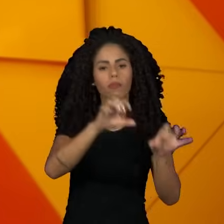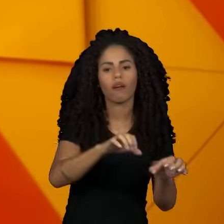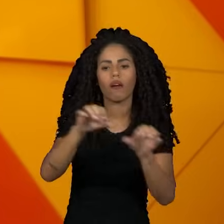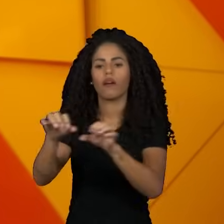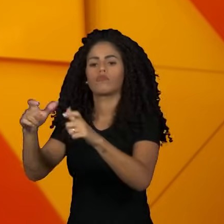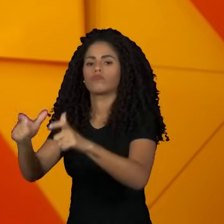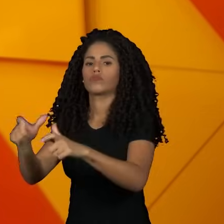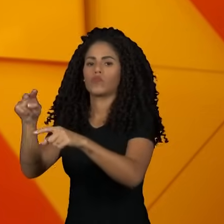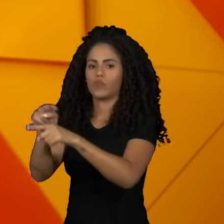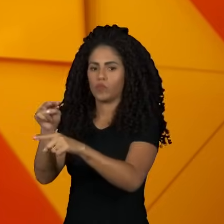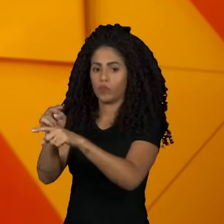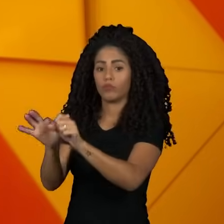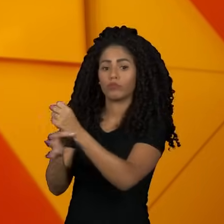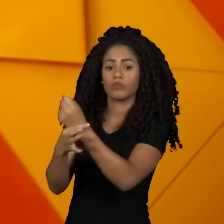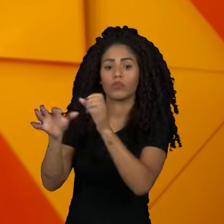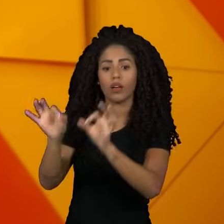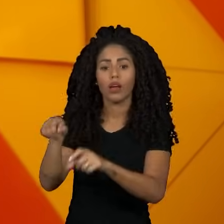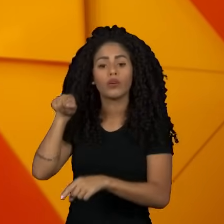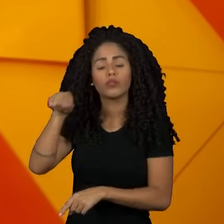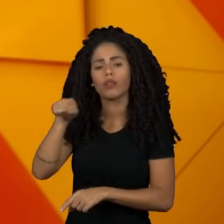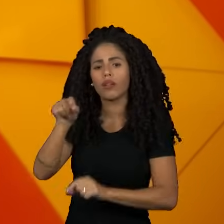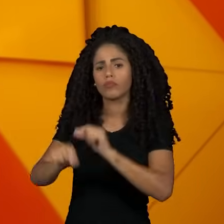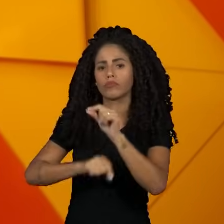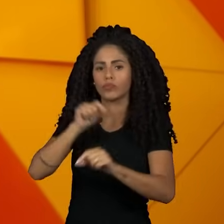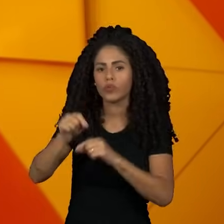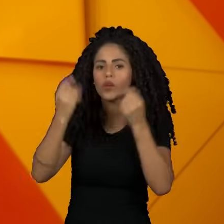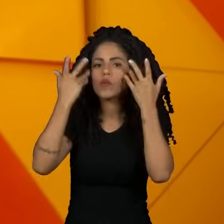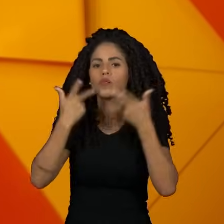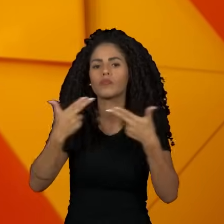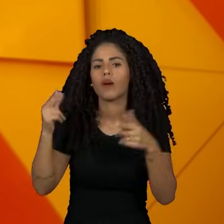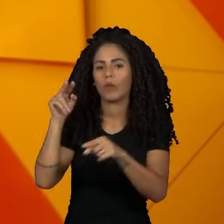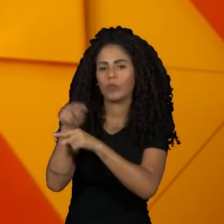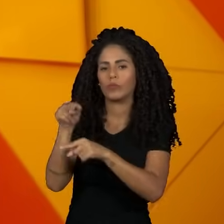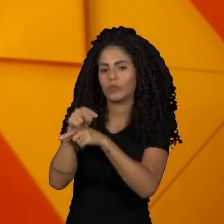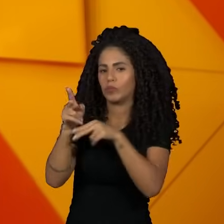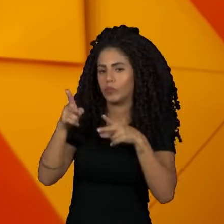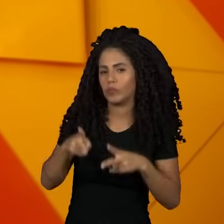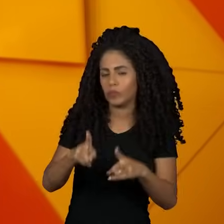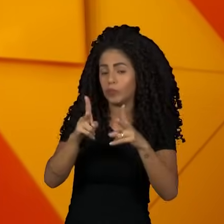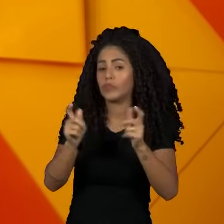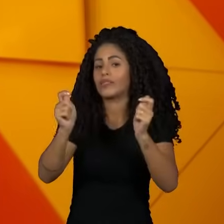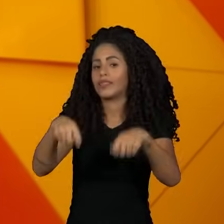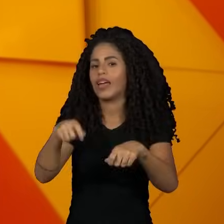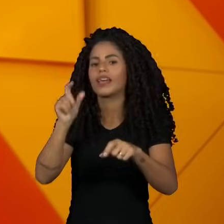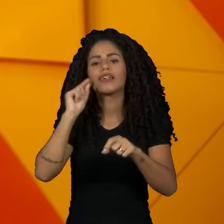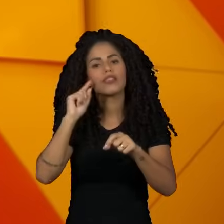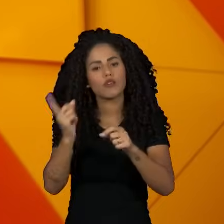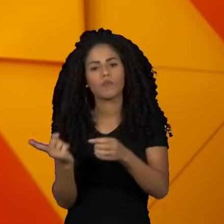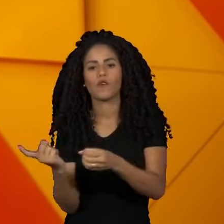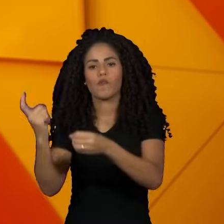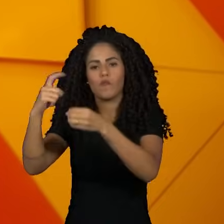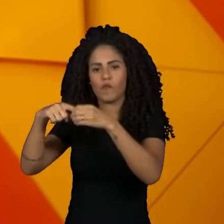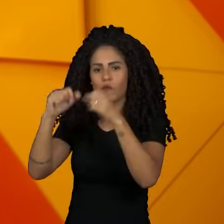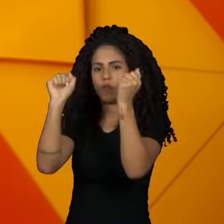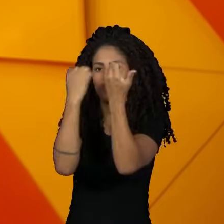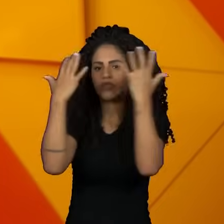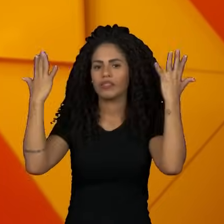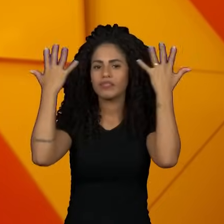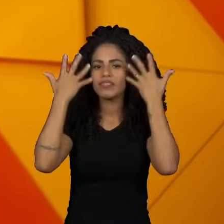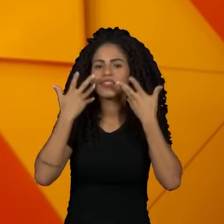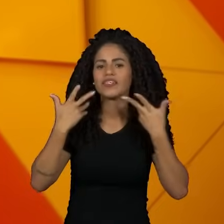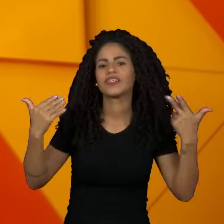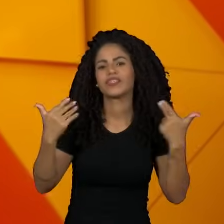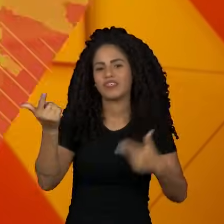o CEMACAS. Lá, os bichinhos são cuidados e, assim que possível, eles são devolvidos ao seu